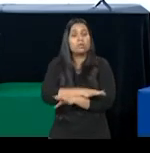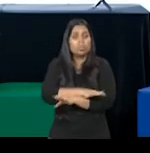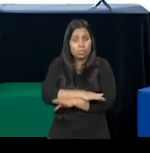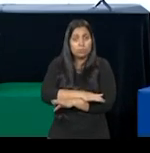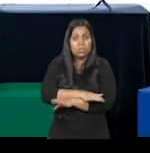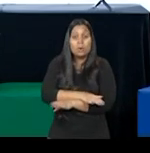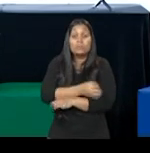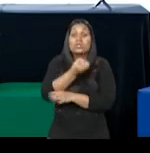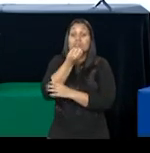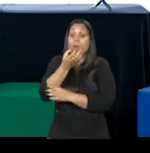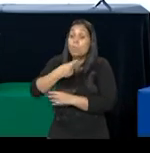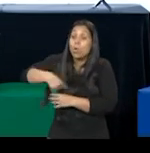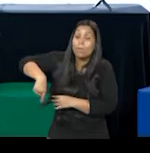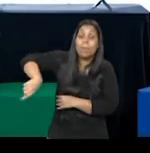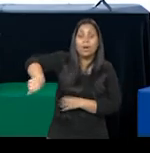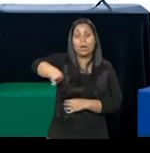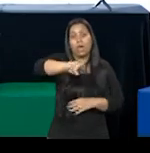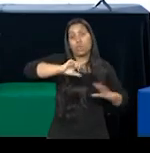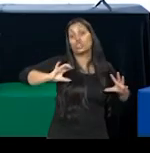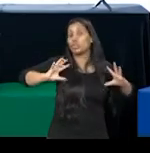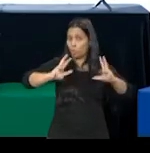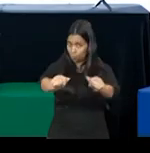seja boa para todos.